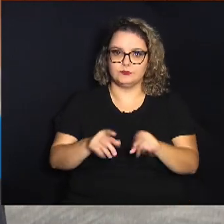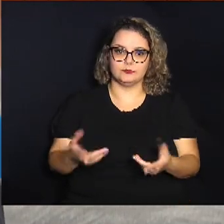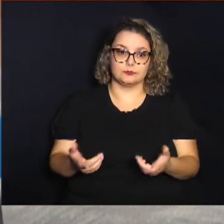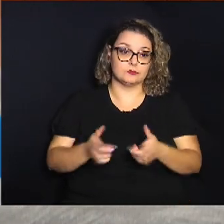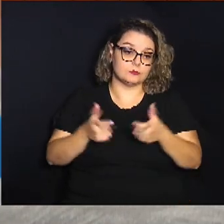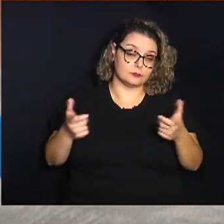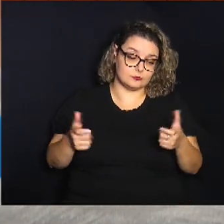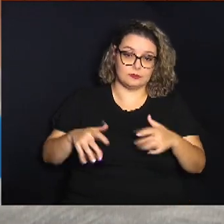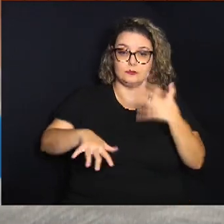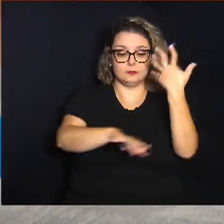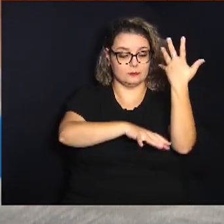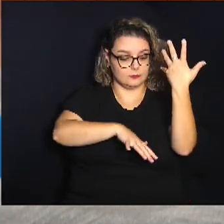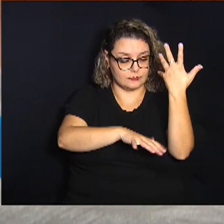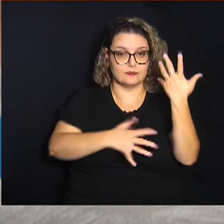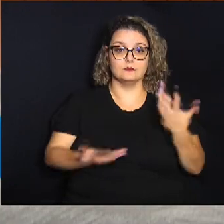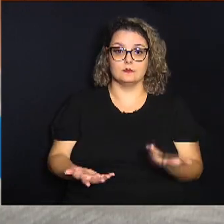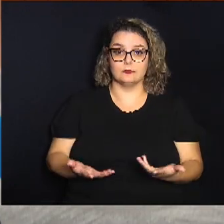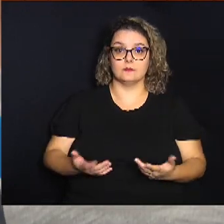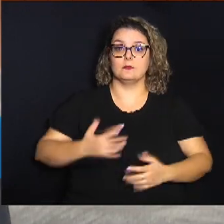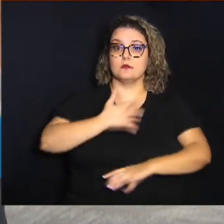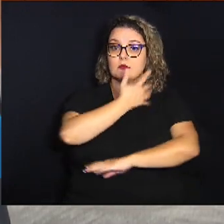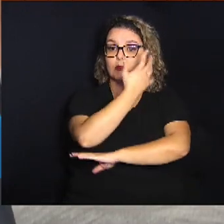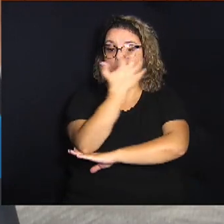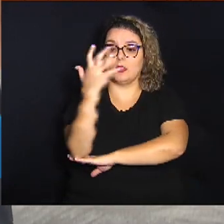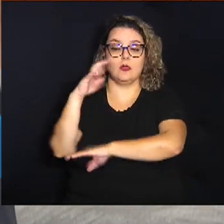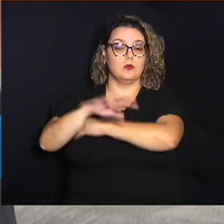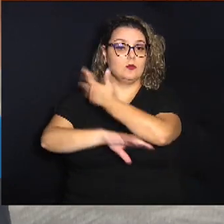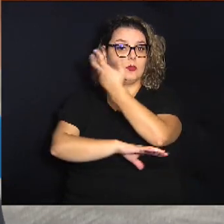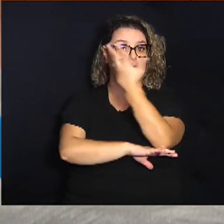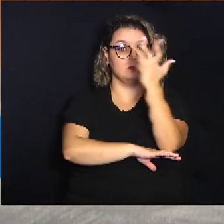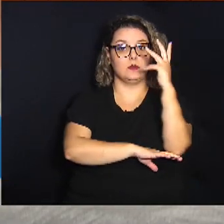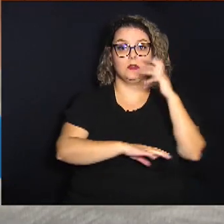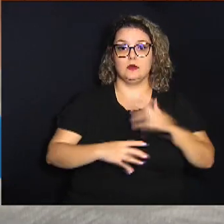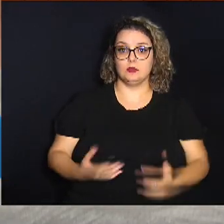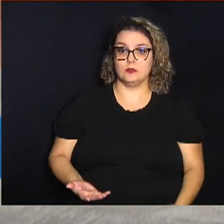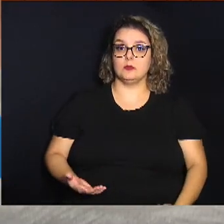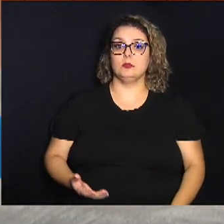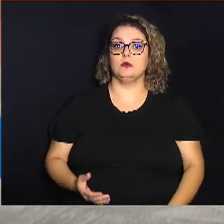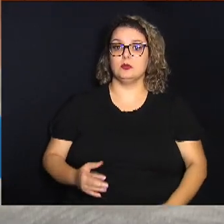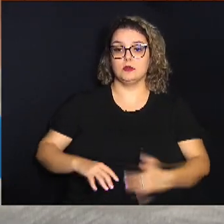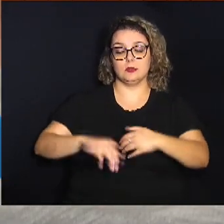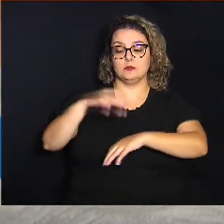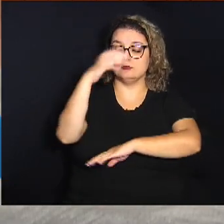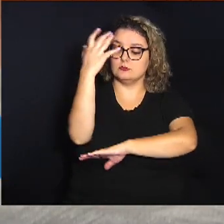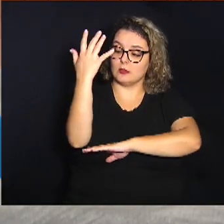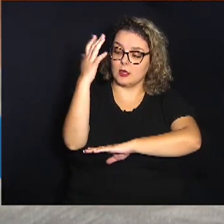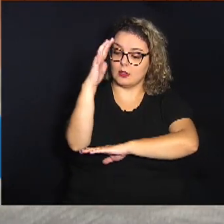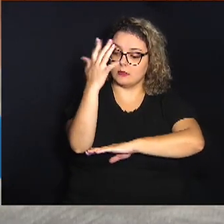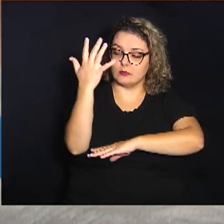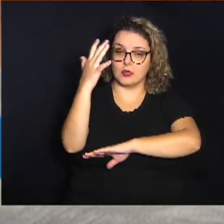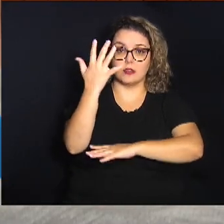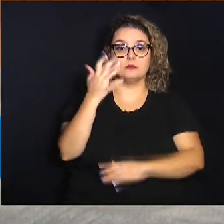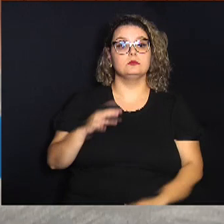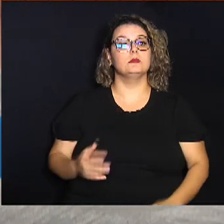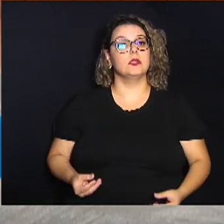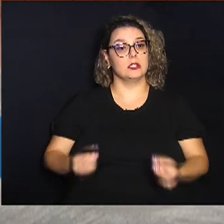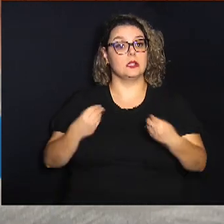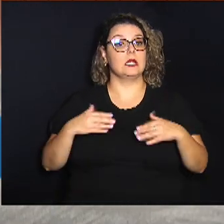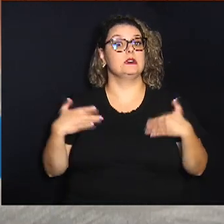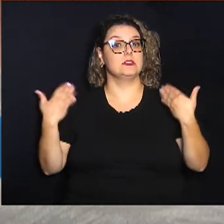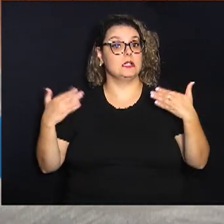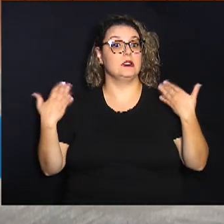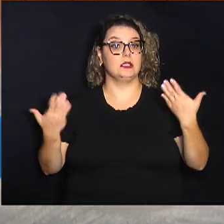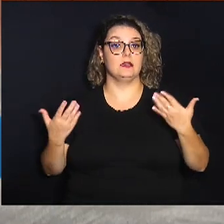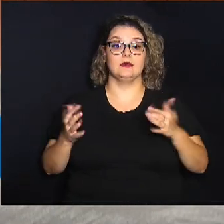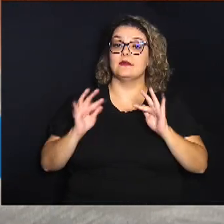maioria das praças elas são arborizadas, arborizadas com árvores e com sombras, onde traz essa alegria, essa felicidade, que